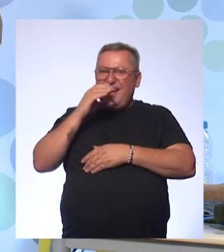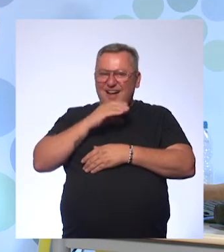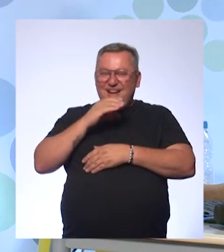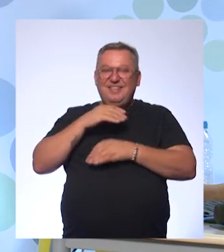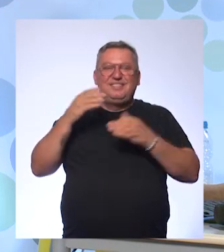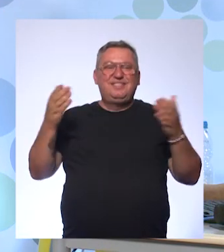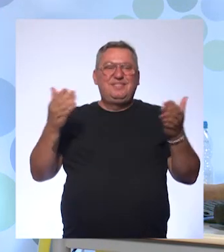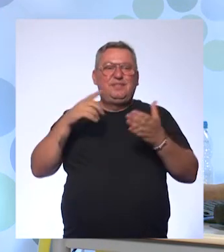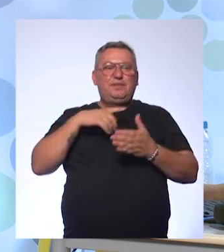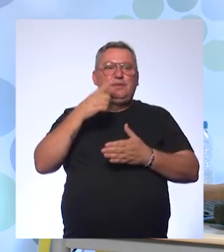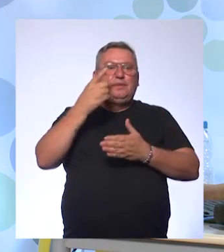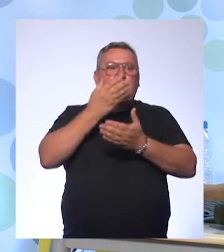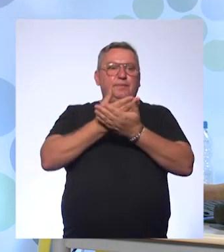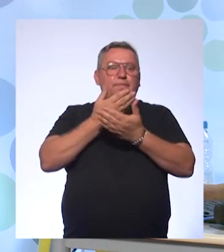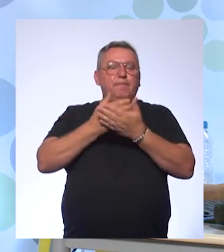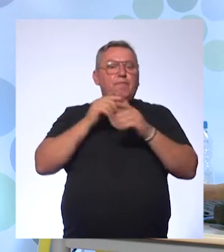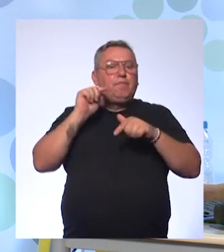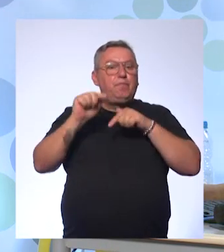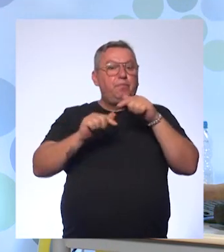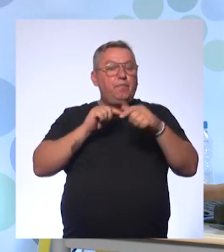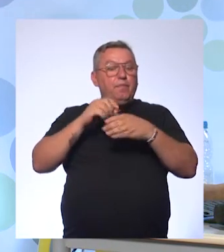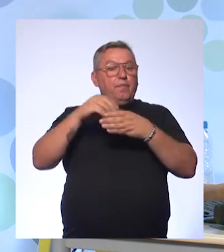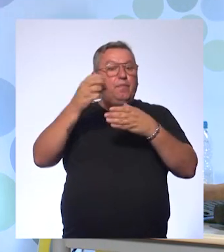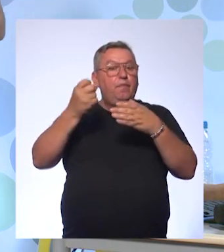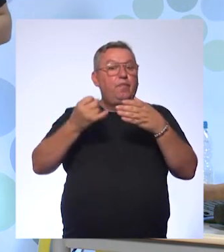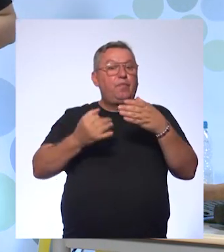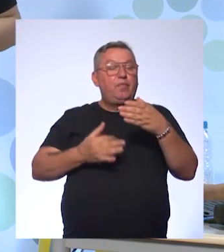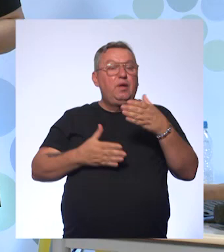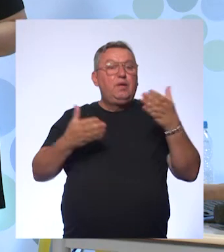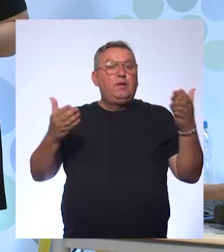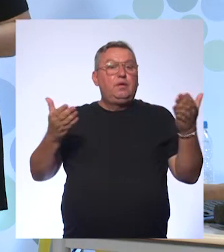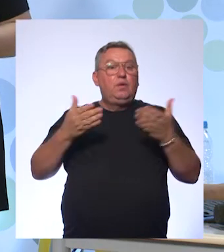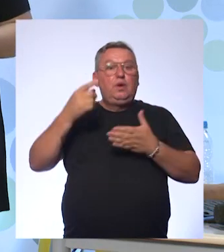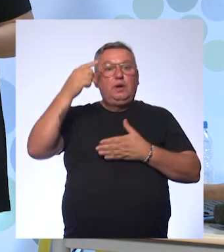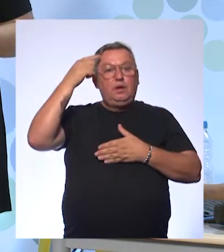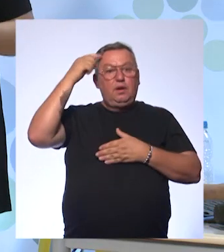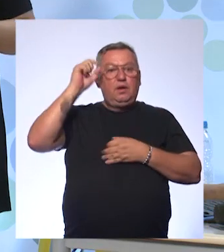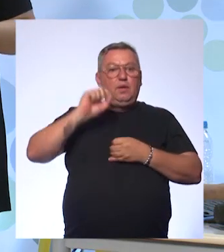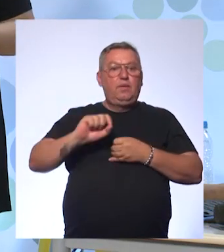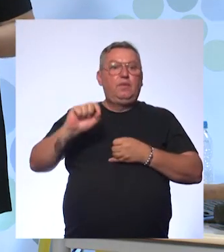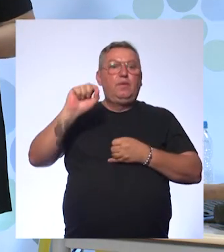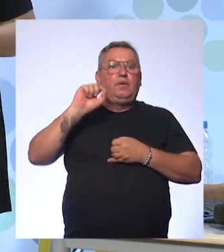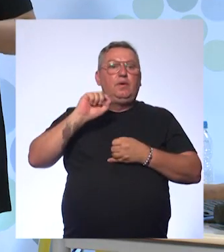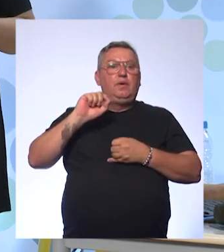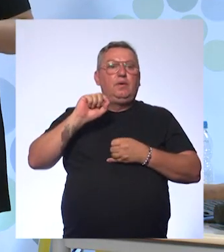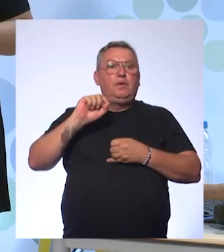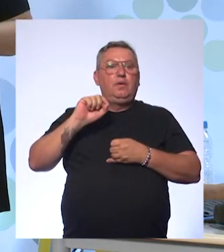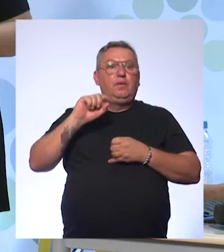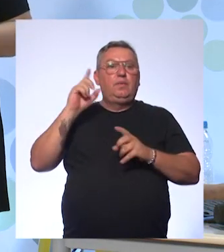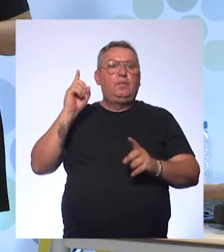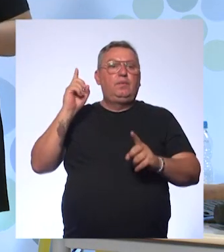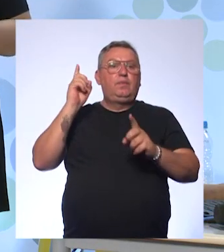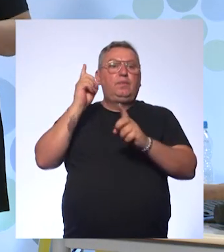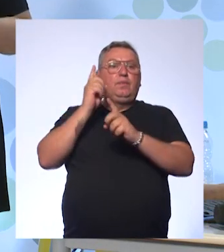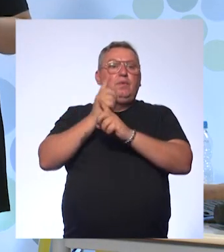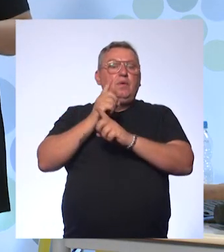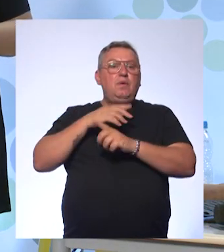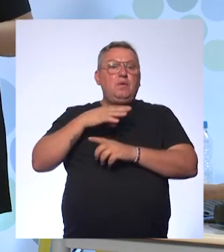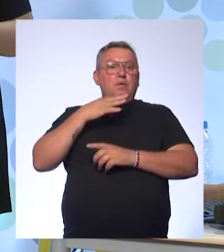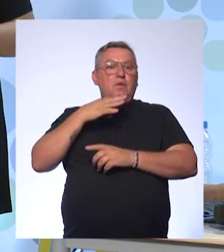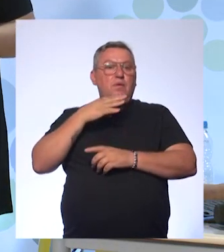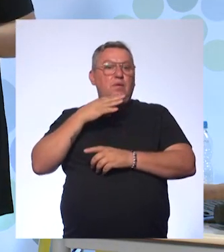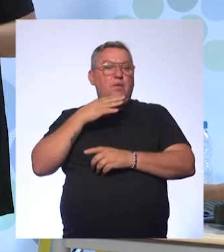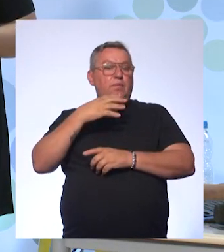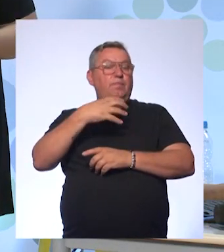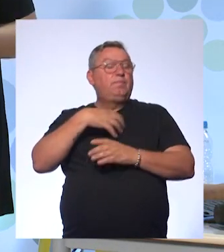Hoje a gente tem uma aula para trabalhar esse conteúdo, né? Então a ideia mesmo é a gente identificar aí, reconhecer